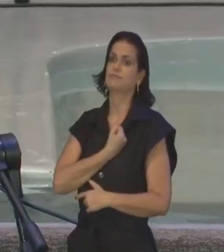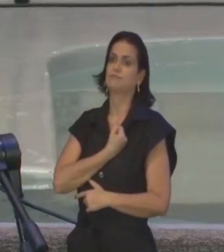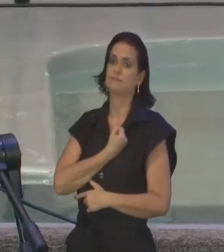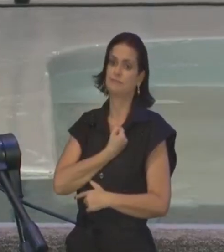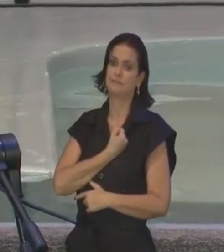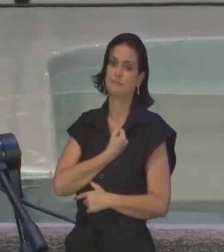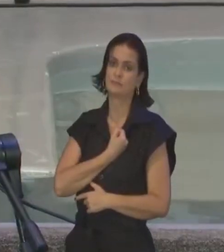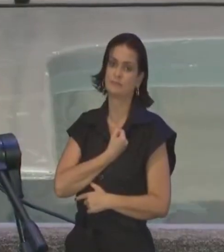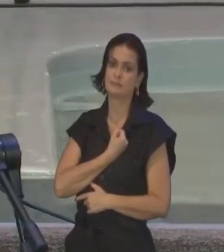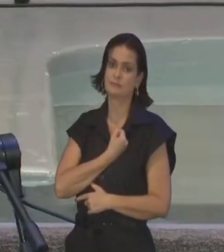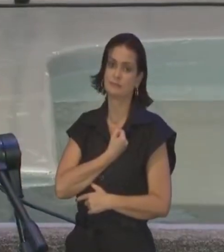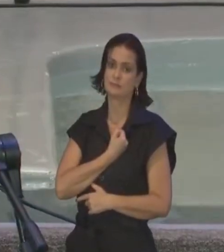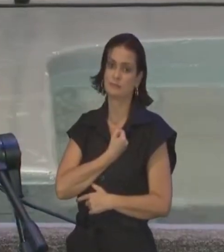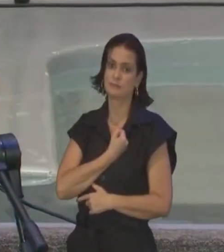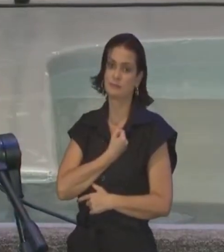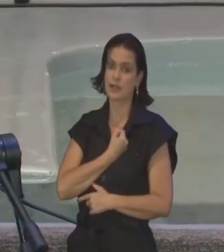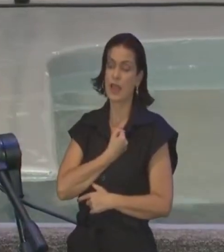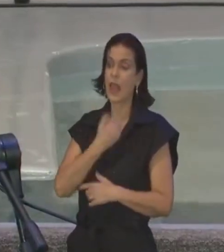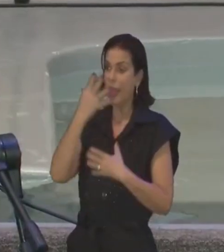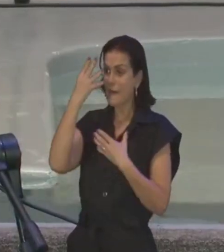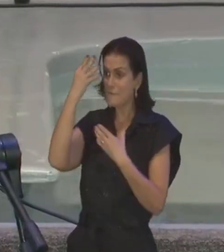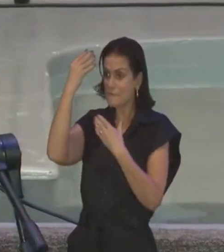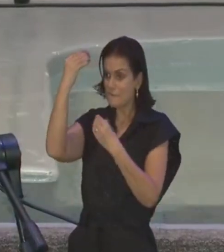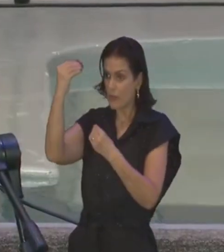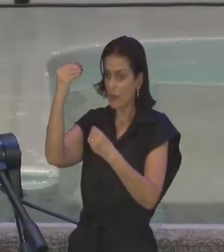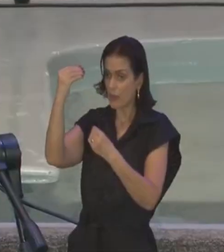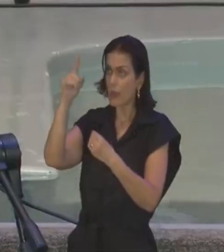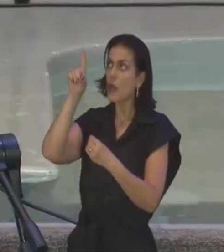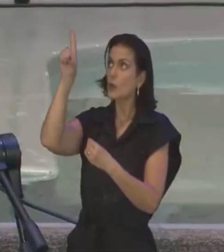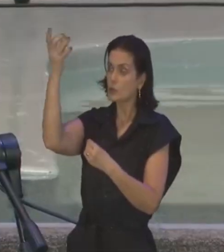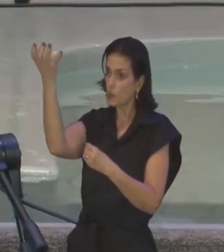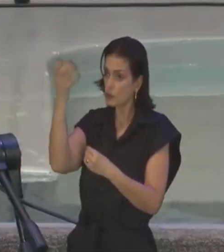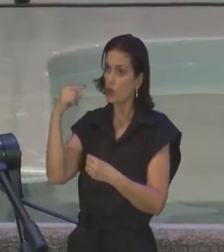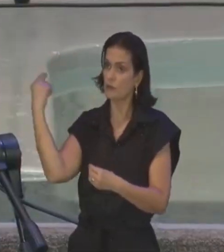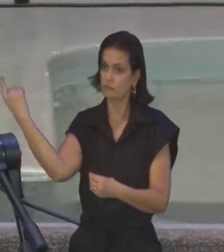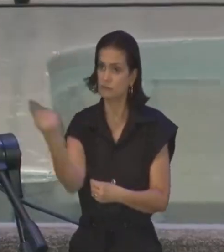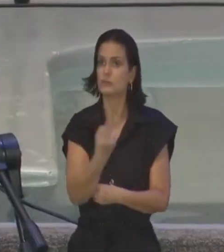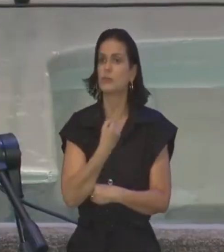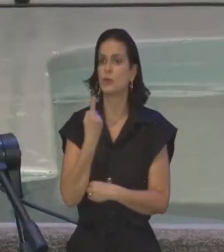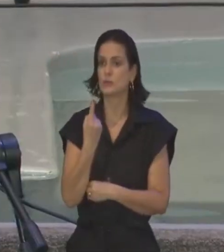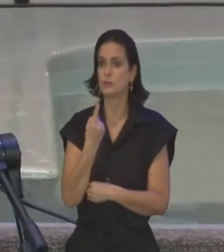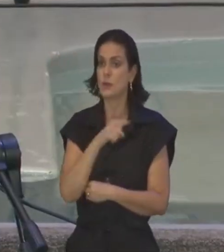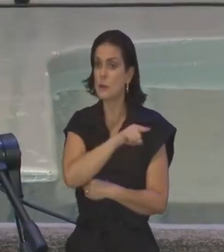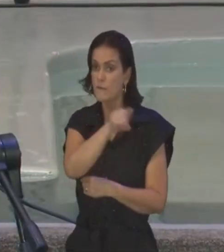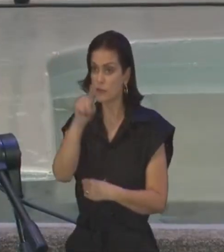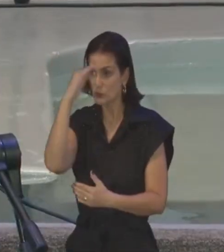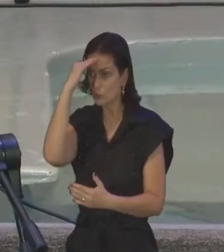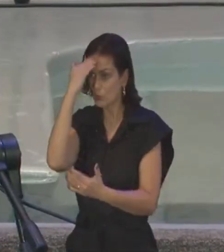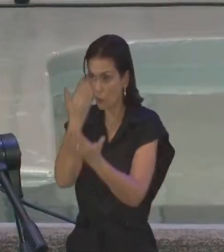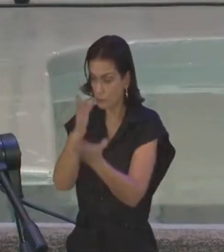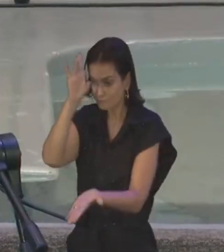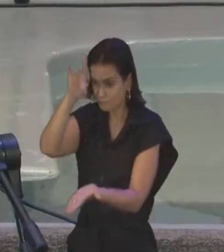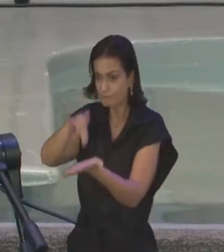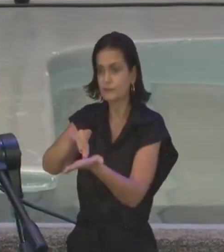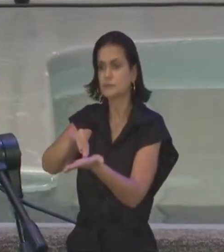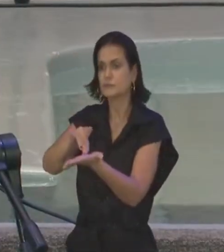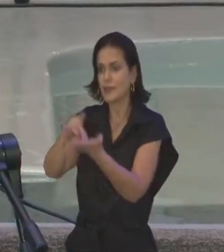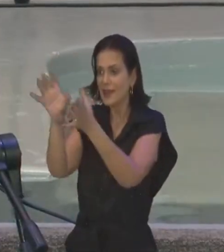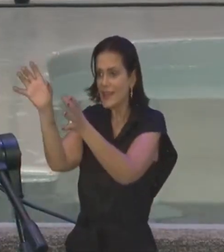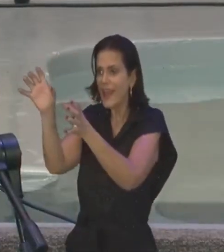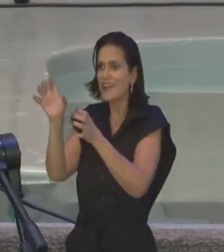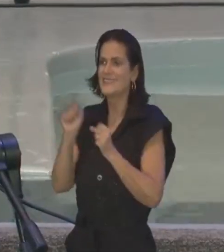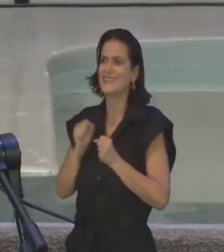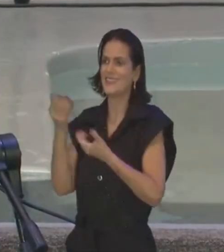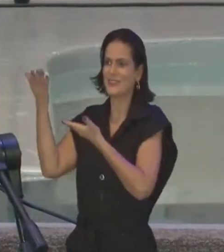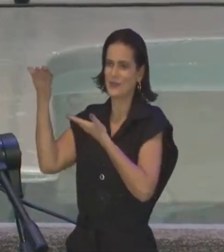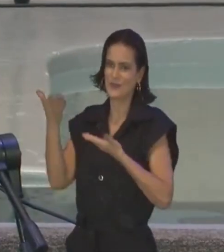A fé é o que Deus exige de nós, para que você creia e que você aceite este